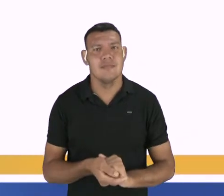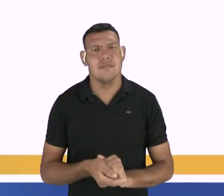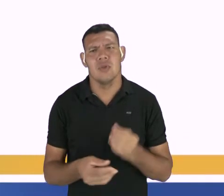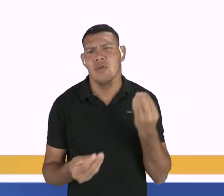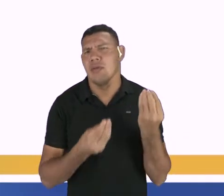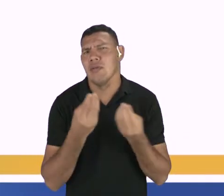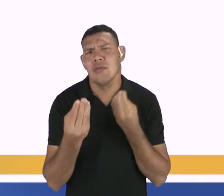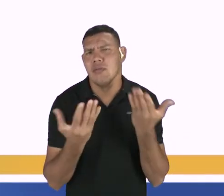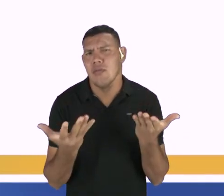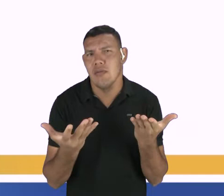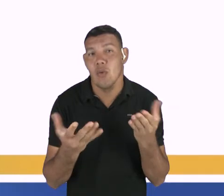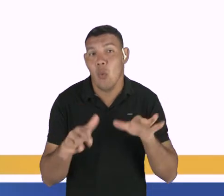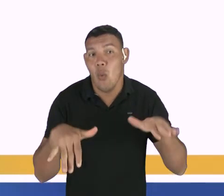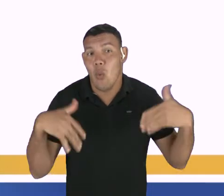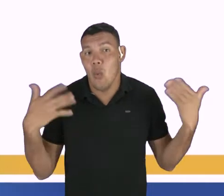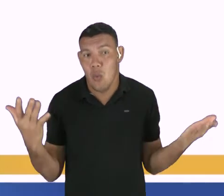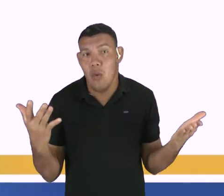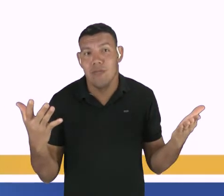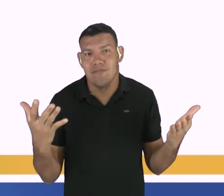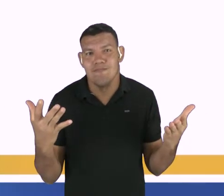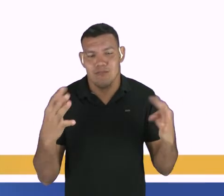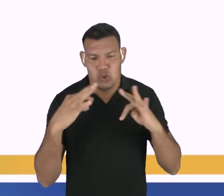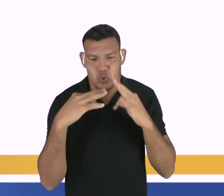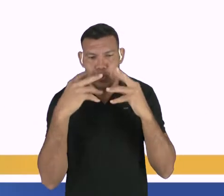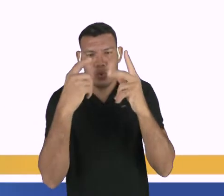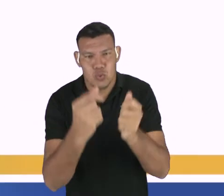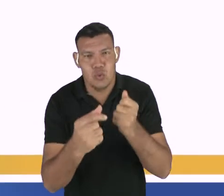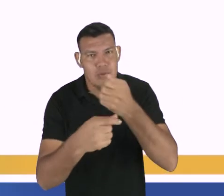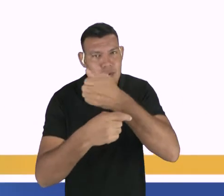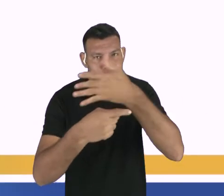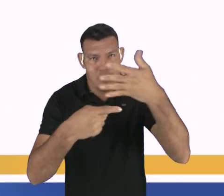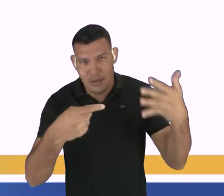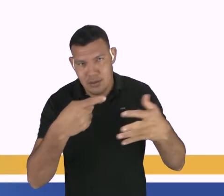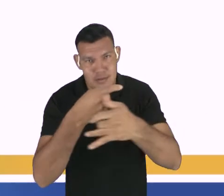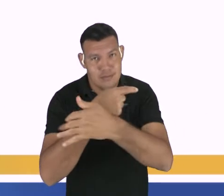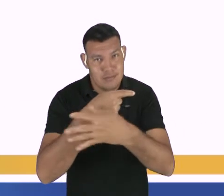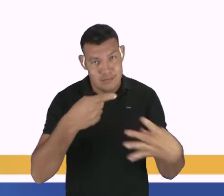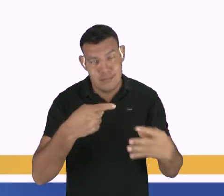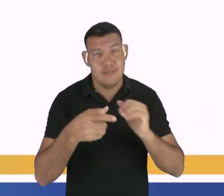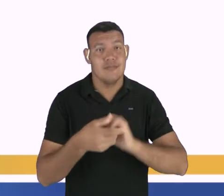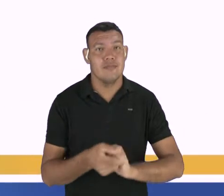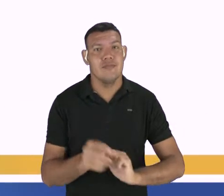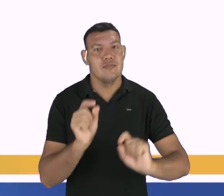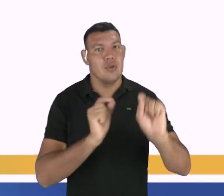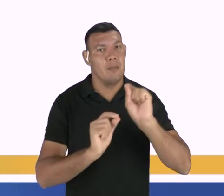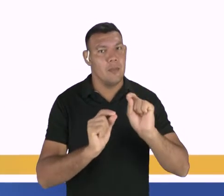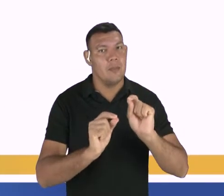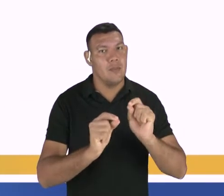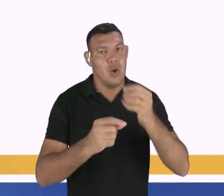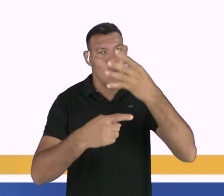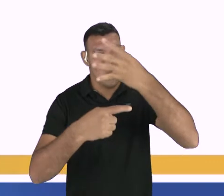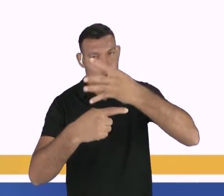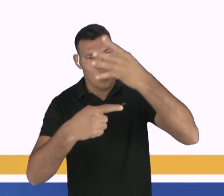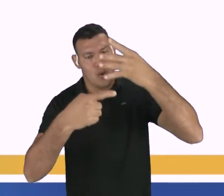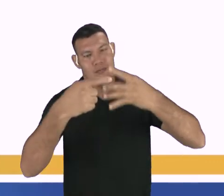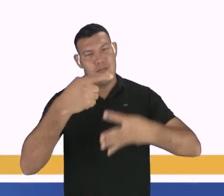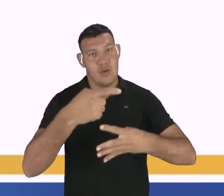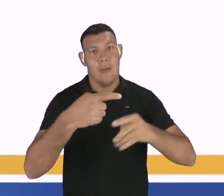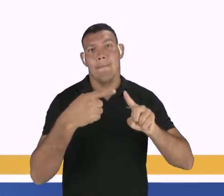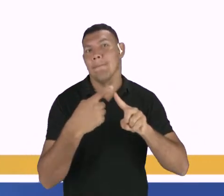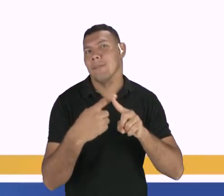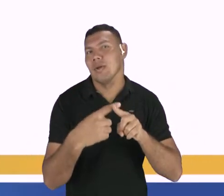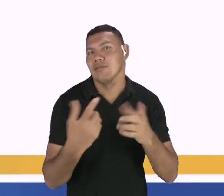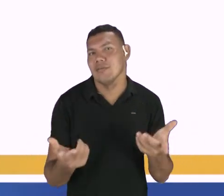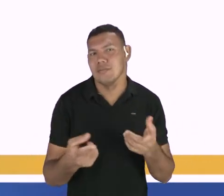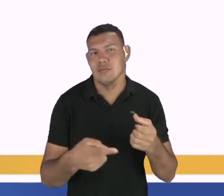fração corresponde ao bolo todo, que no caso são 4/4. Por quê? Porque como ela serviu